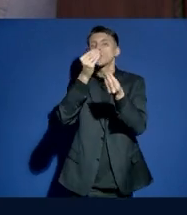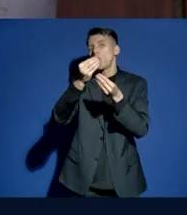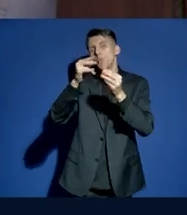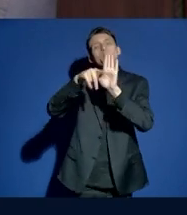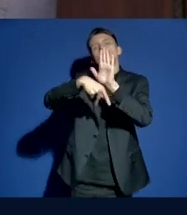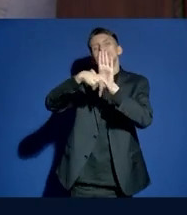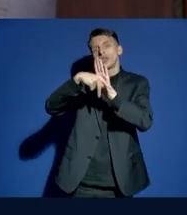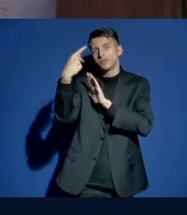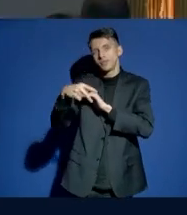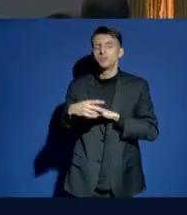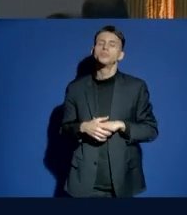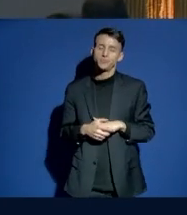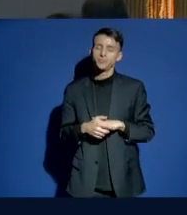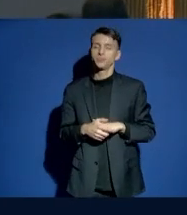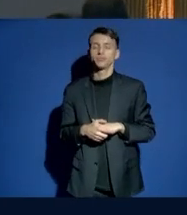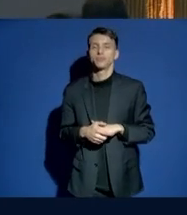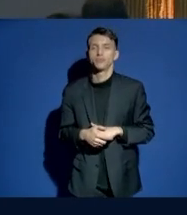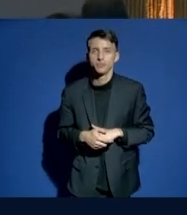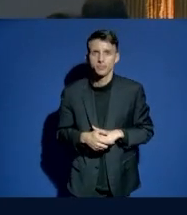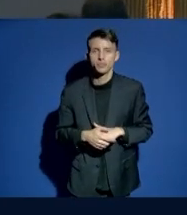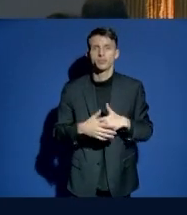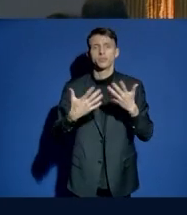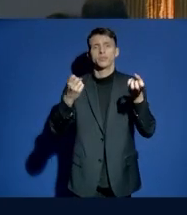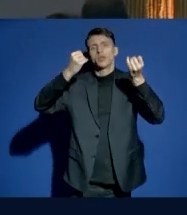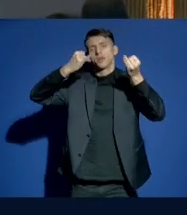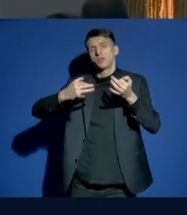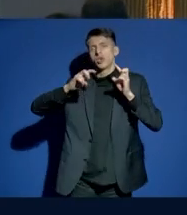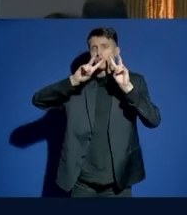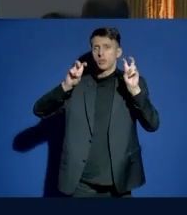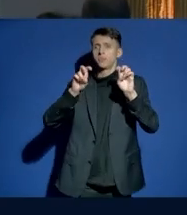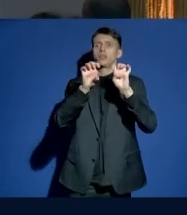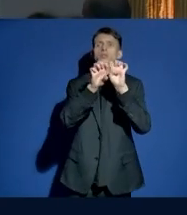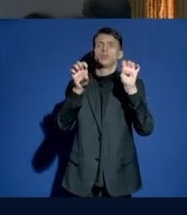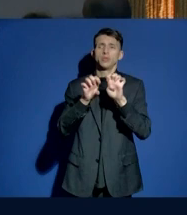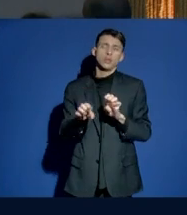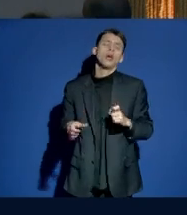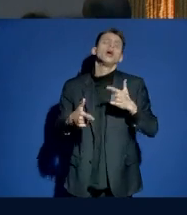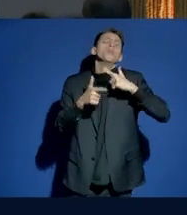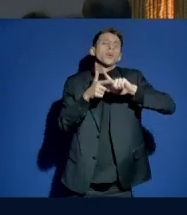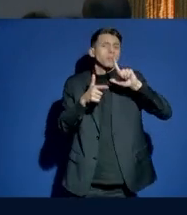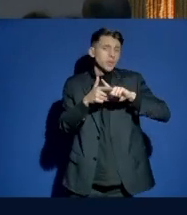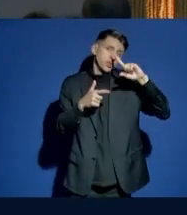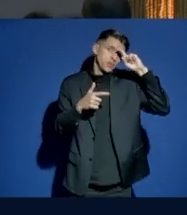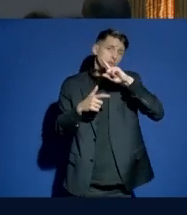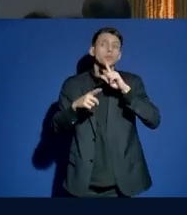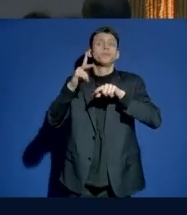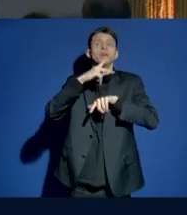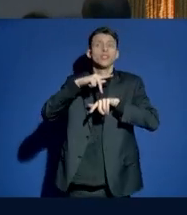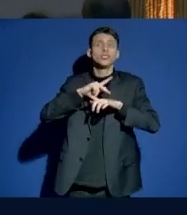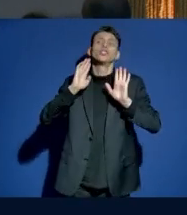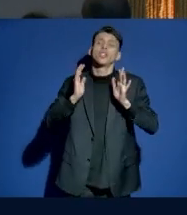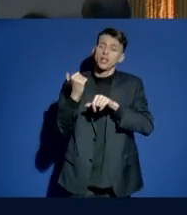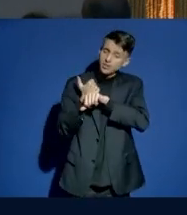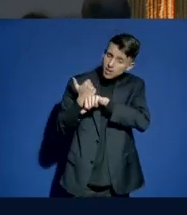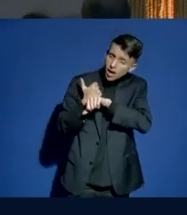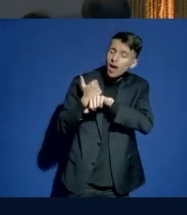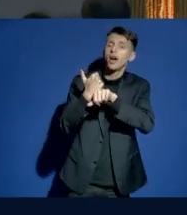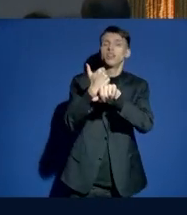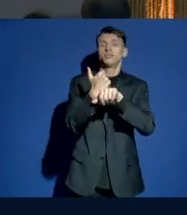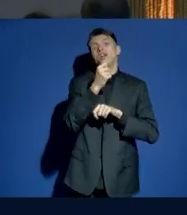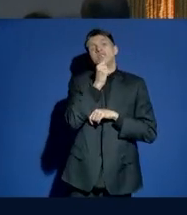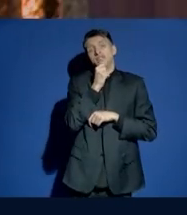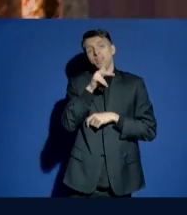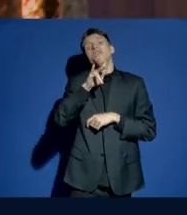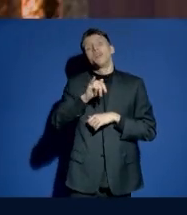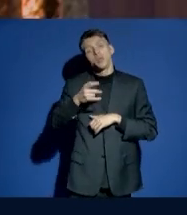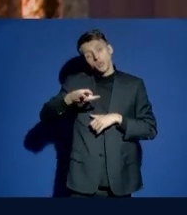isso por favor Sila a questão de infraestrutura é um problema crônico do país de longos e longos anos e provavelmente ainda